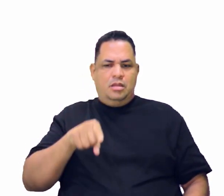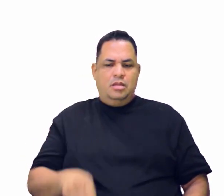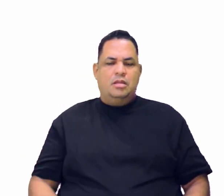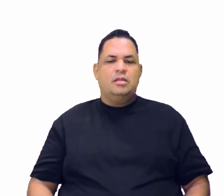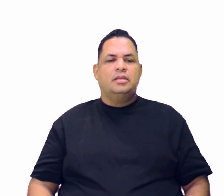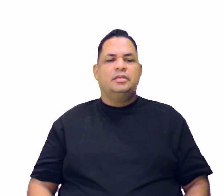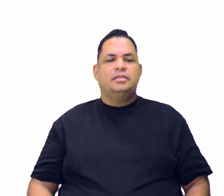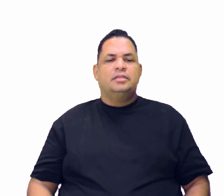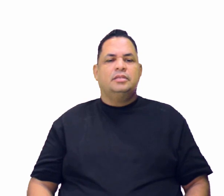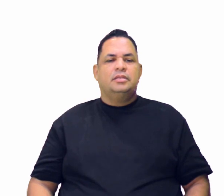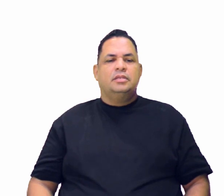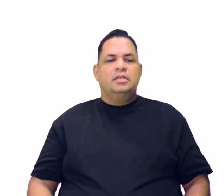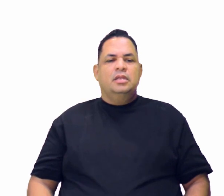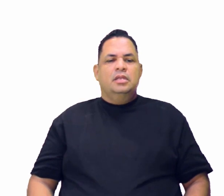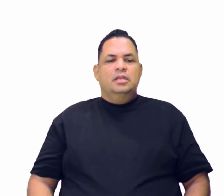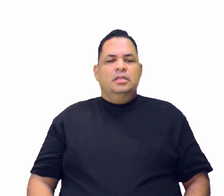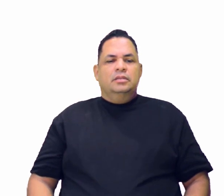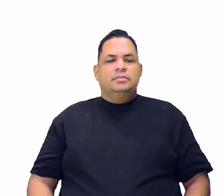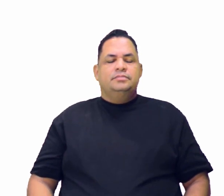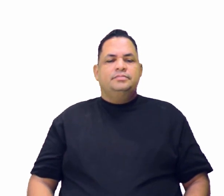Ok. Mais outra aqui, ó.